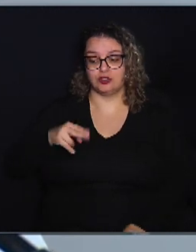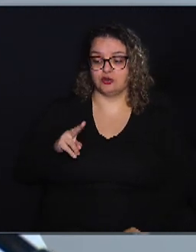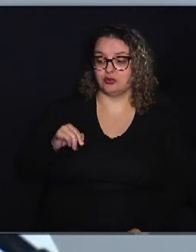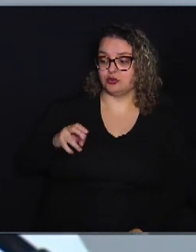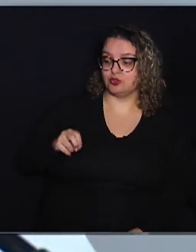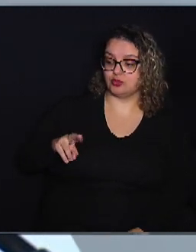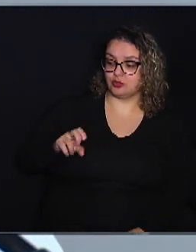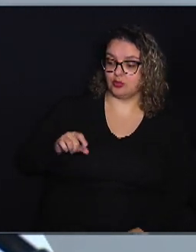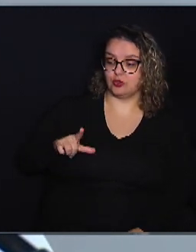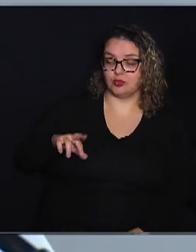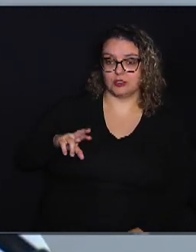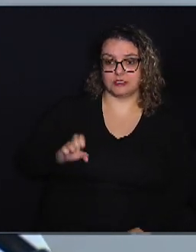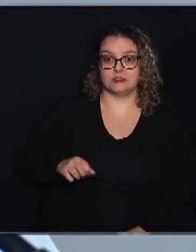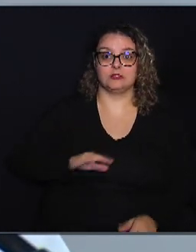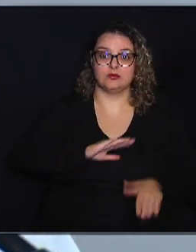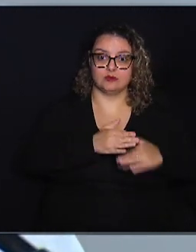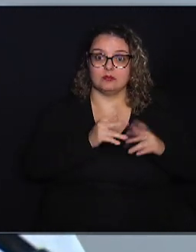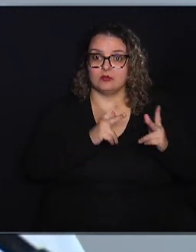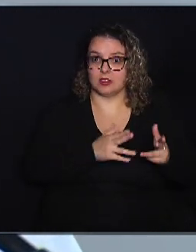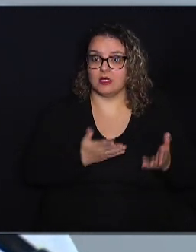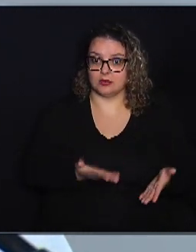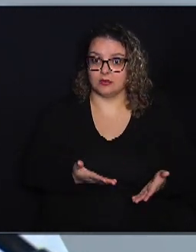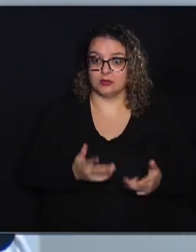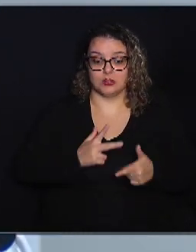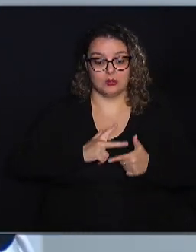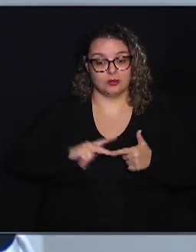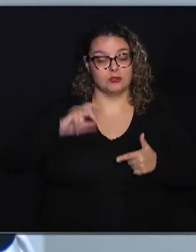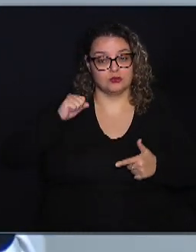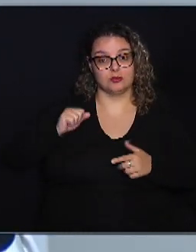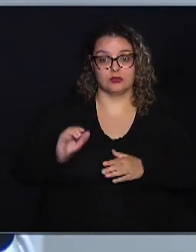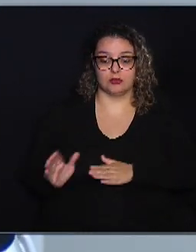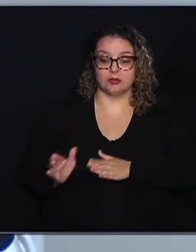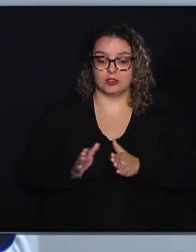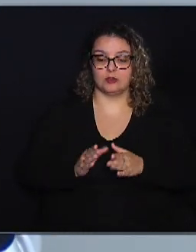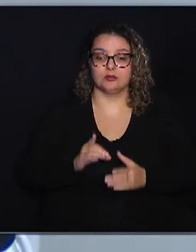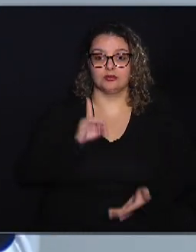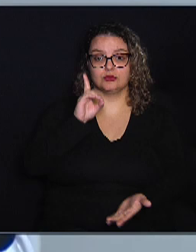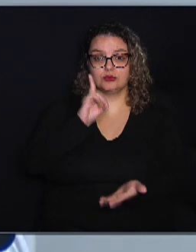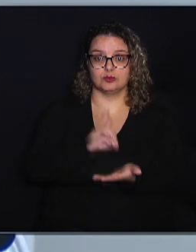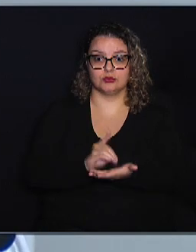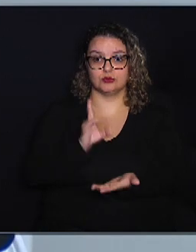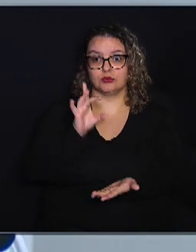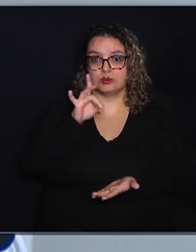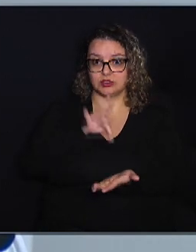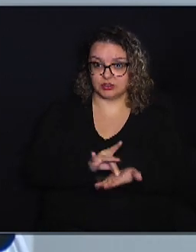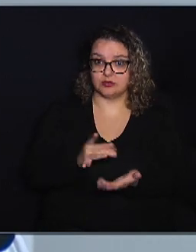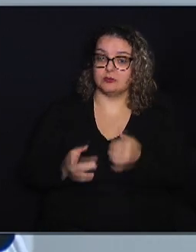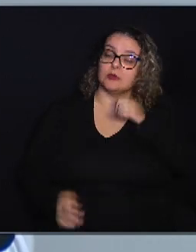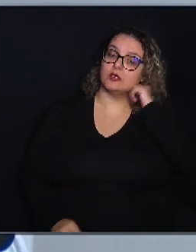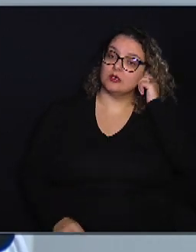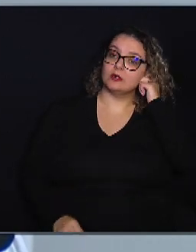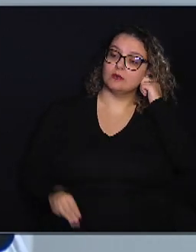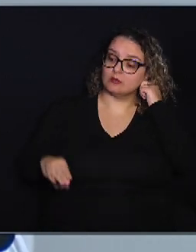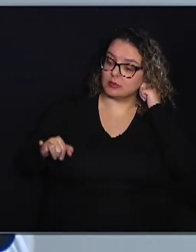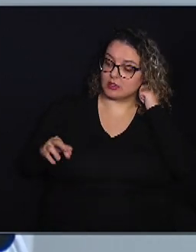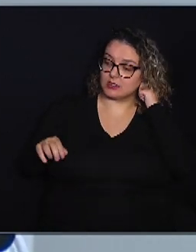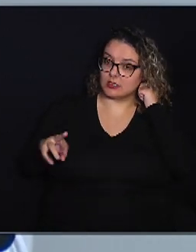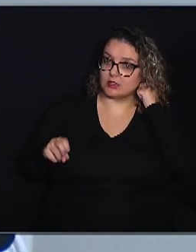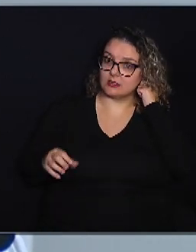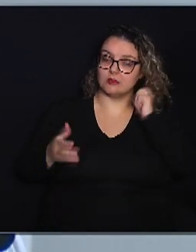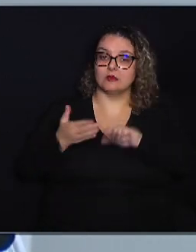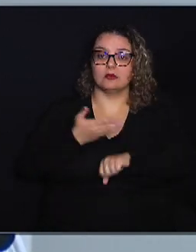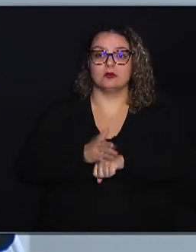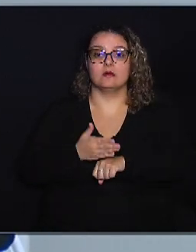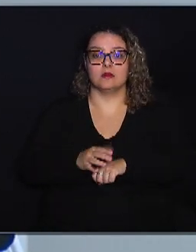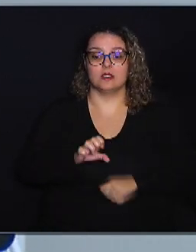time do Parque Brasília, e estas conquistas o levaram a dirigir o time principal da equipe. Mineiro, como técnico, também comandou o Esporte